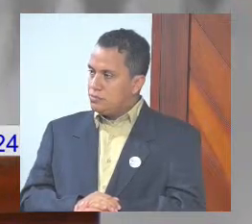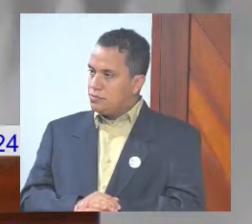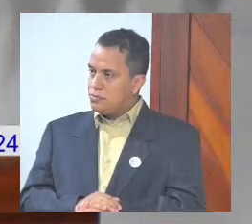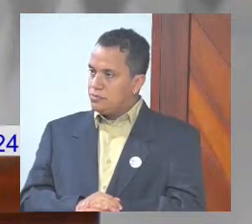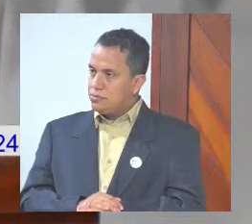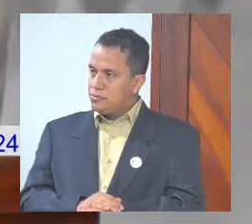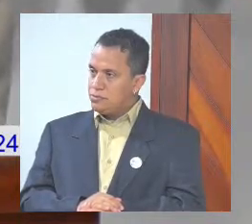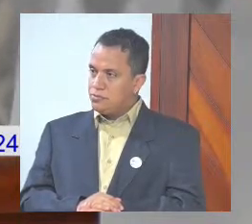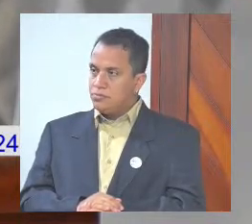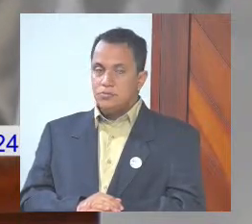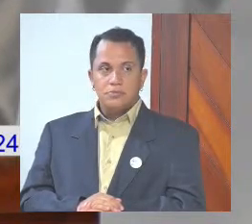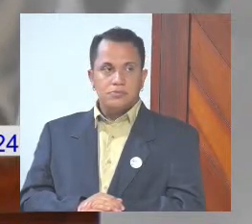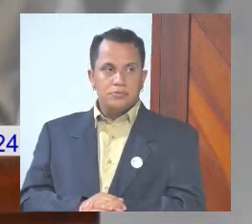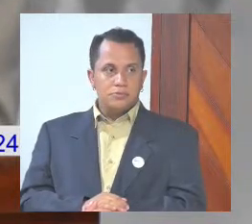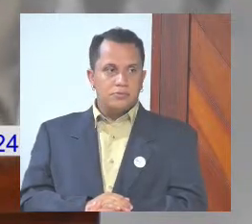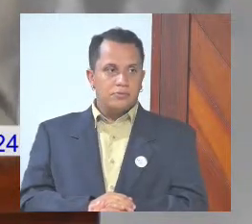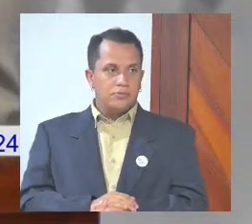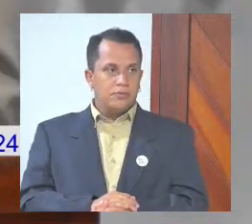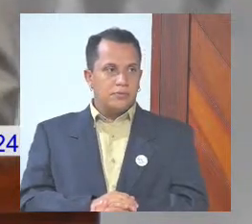Senhor Amande Amorina,